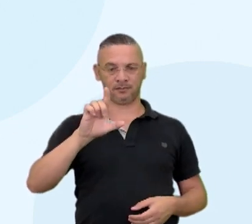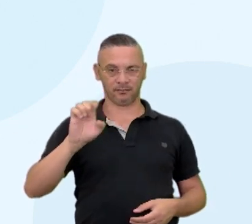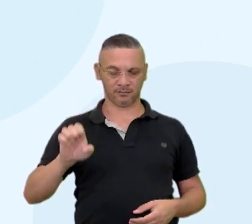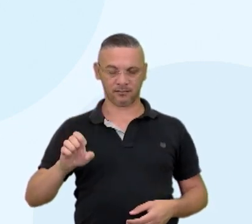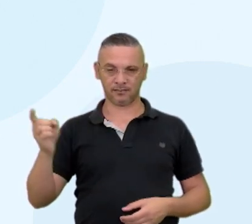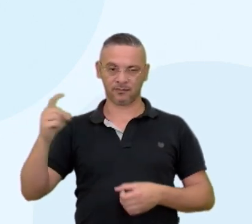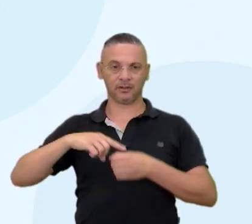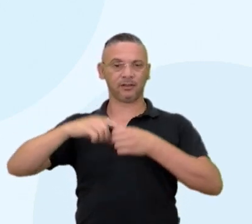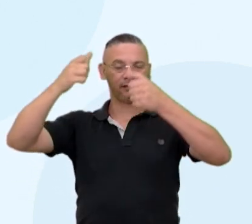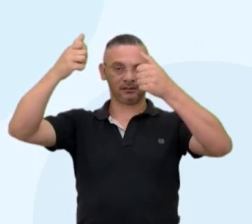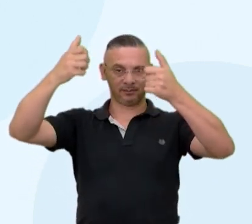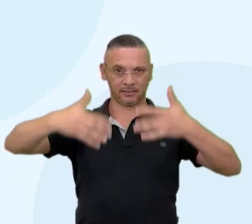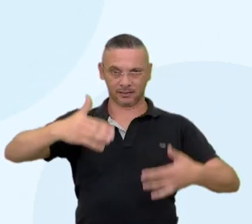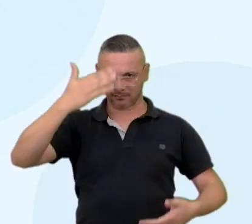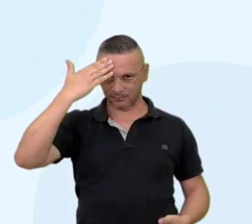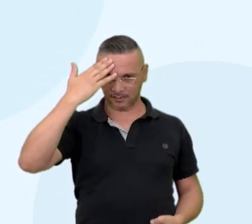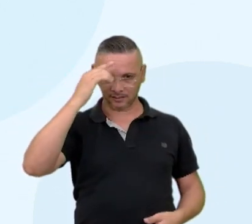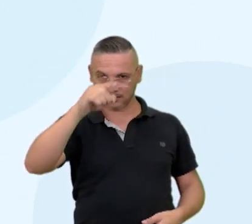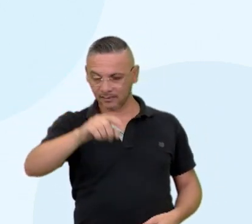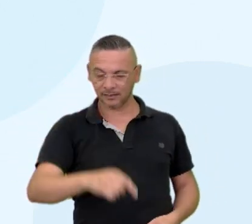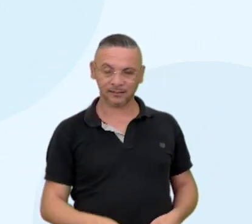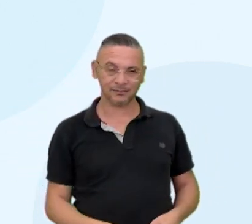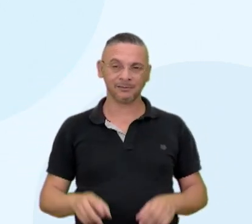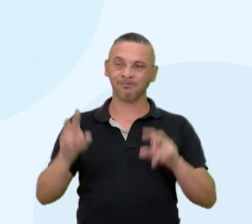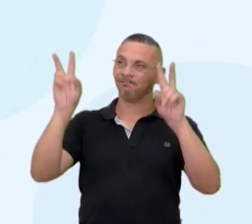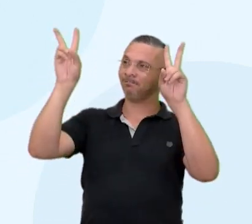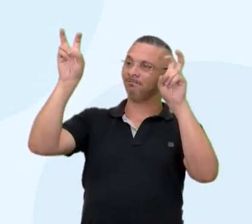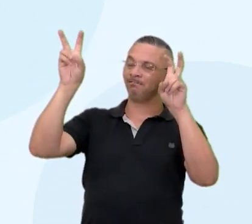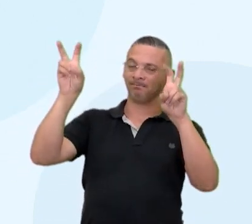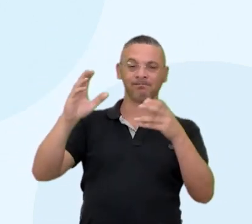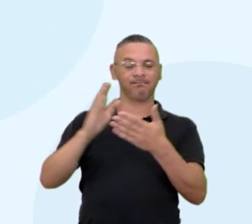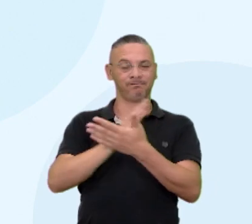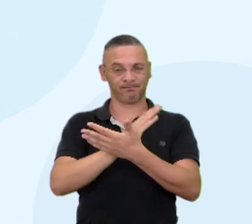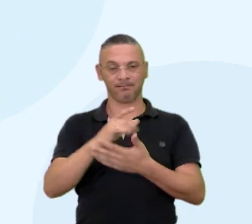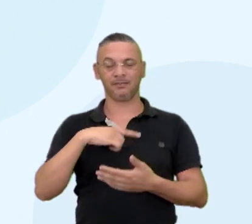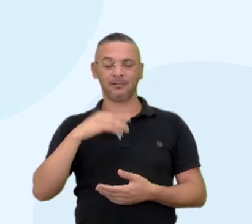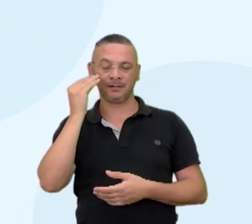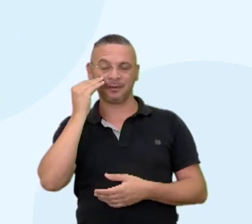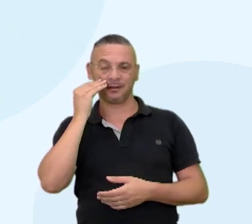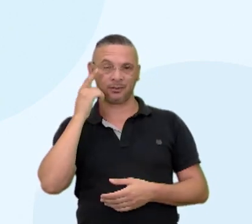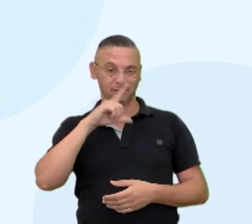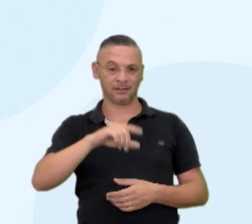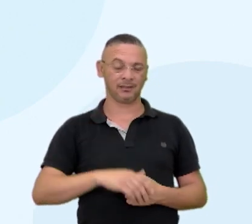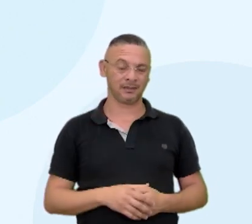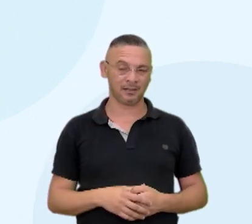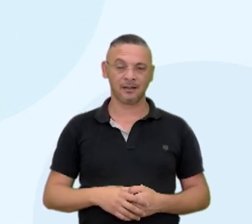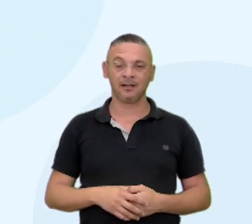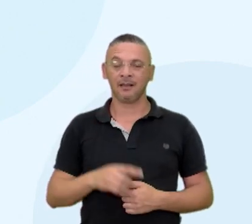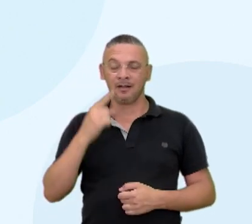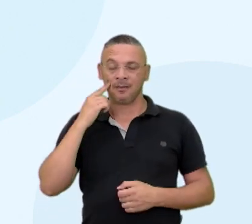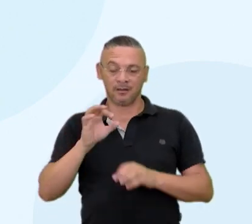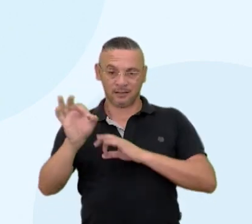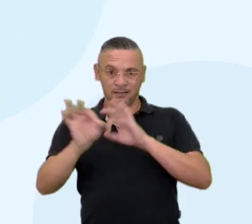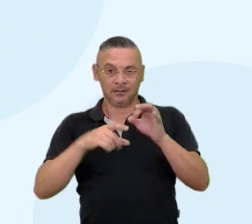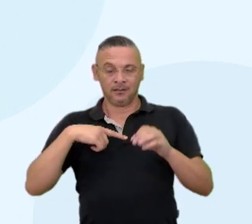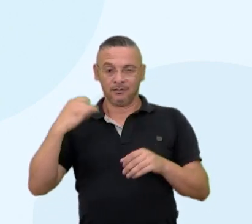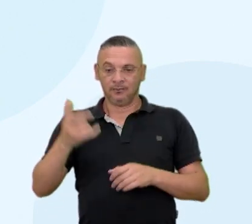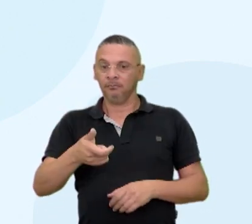certo? Borracha, apagarei aqui. Aprendi a usar. Olha aqui e vou pegar uma outra cor, vou pegar um